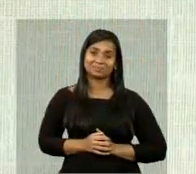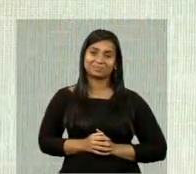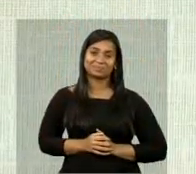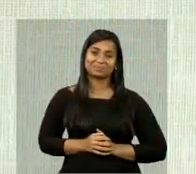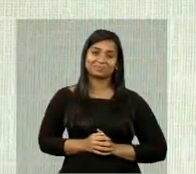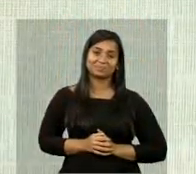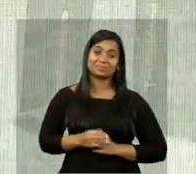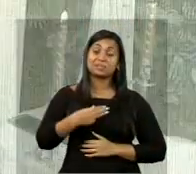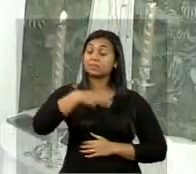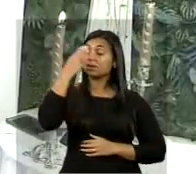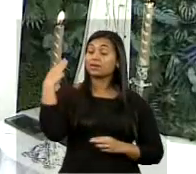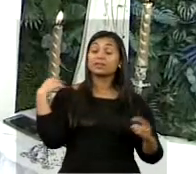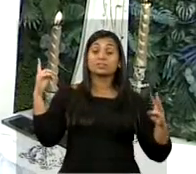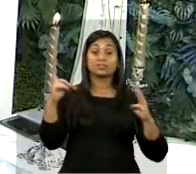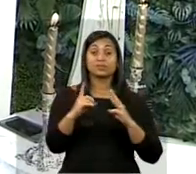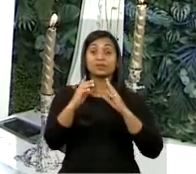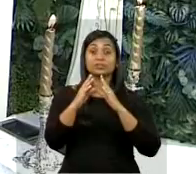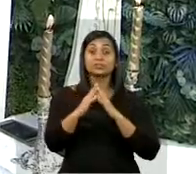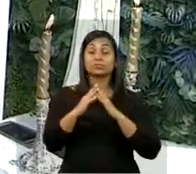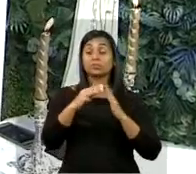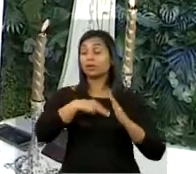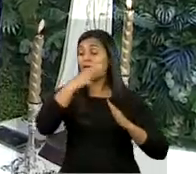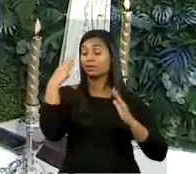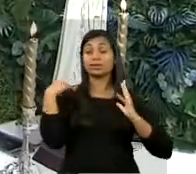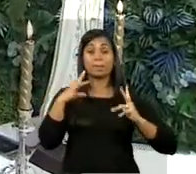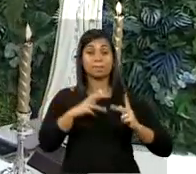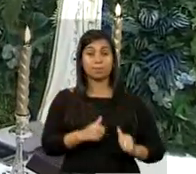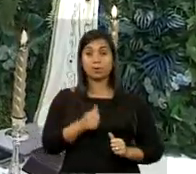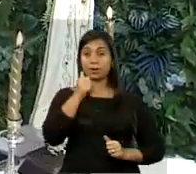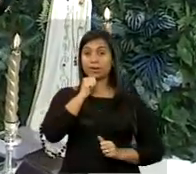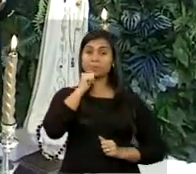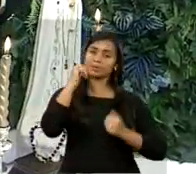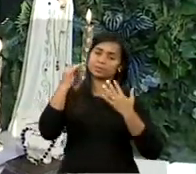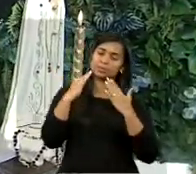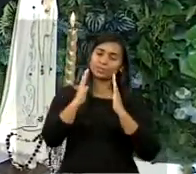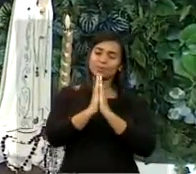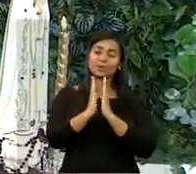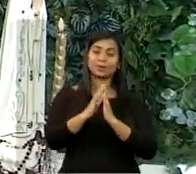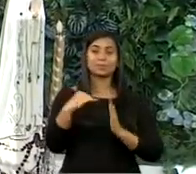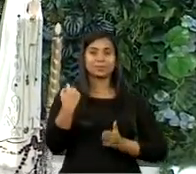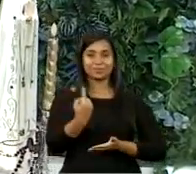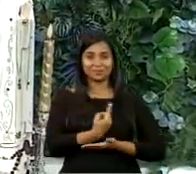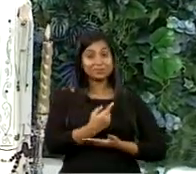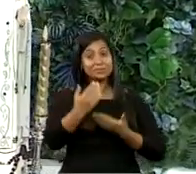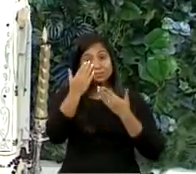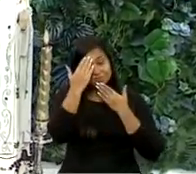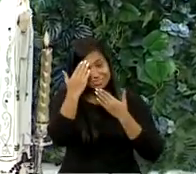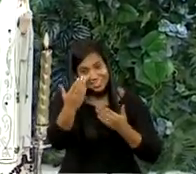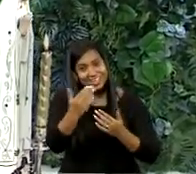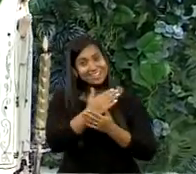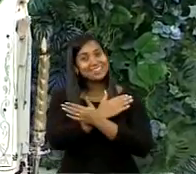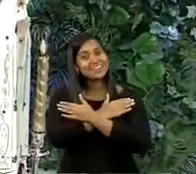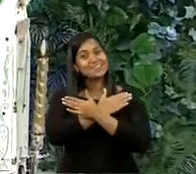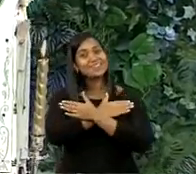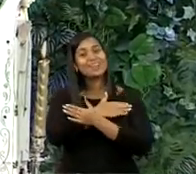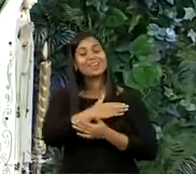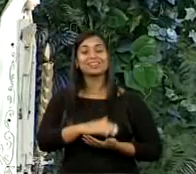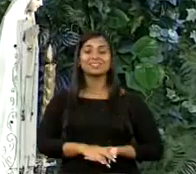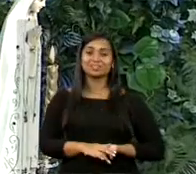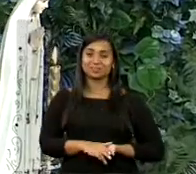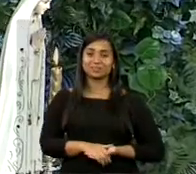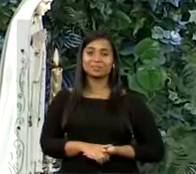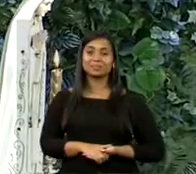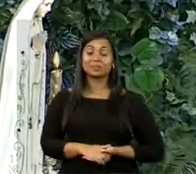precisarem. Nossa Senhora de Fátima, Virgem Mãe das Graças, rogai por nós. Obrigado, meu anjo. Um abraço para Artur Alvim